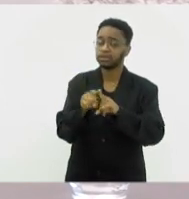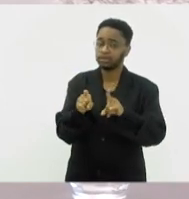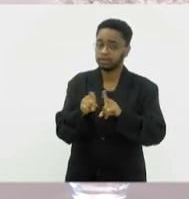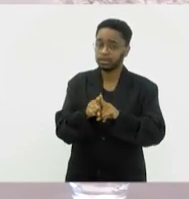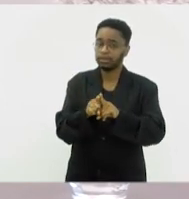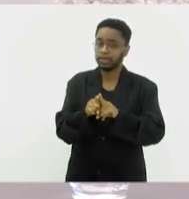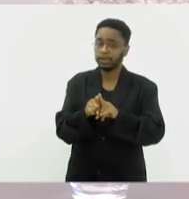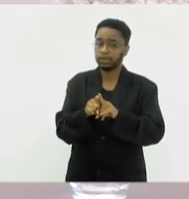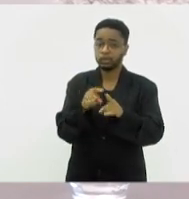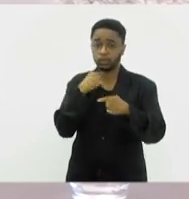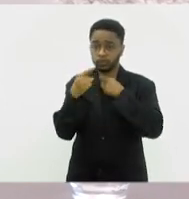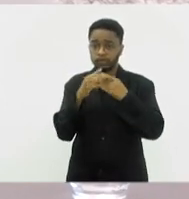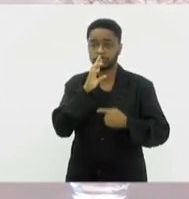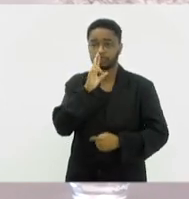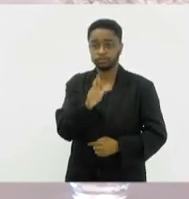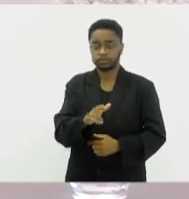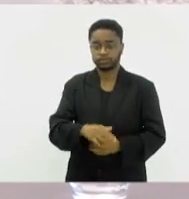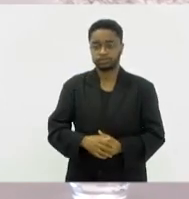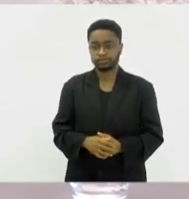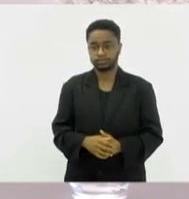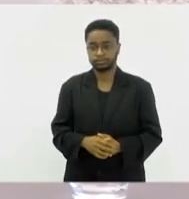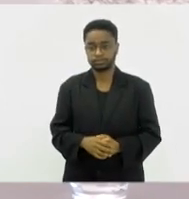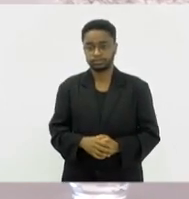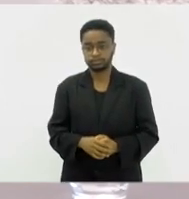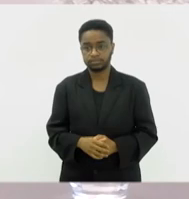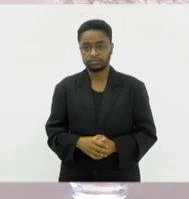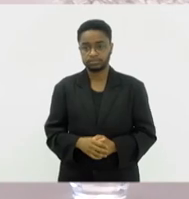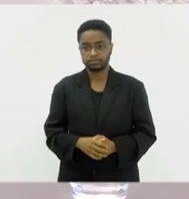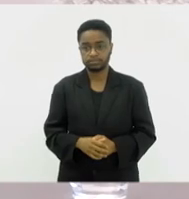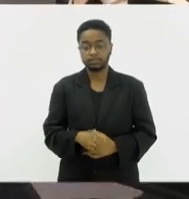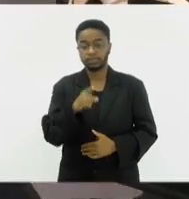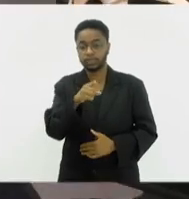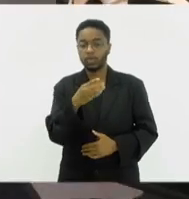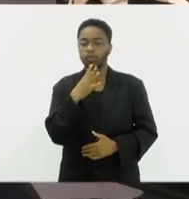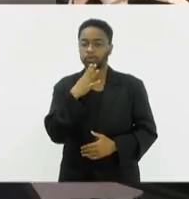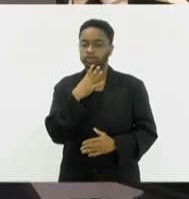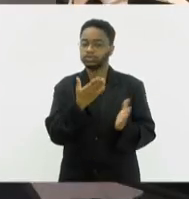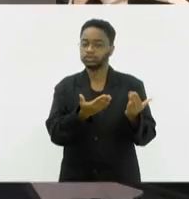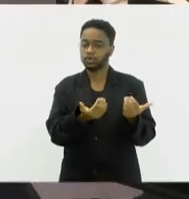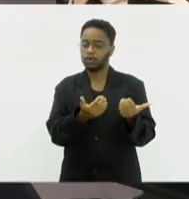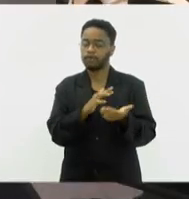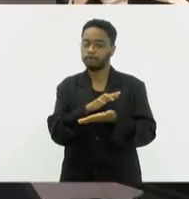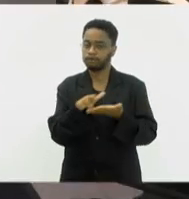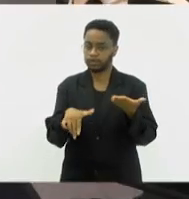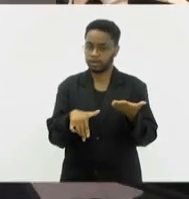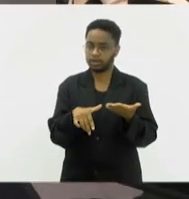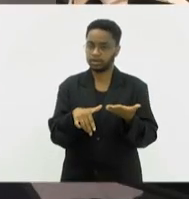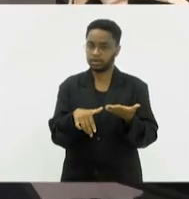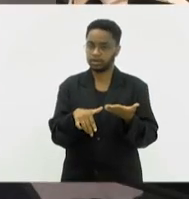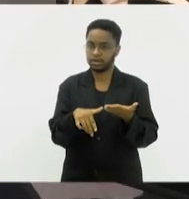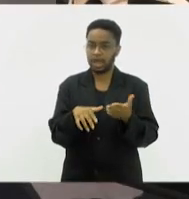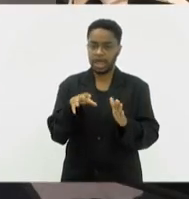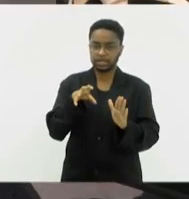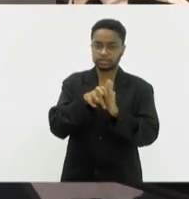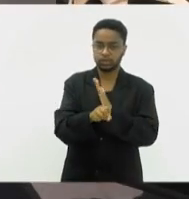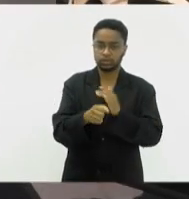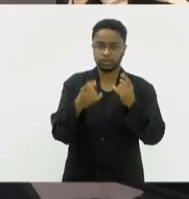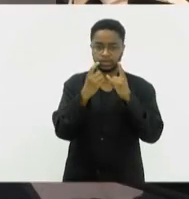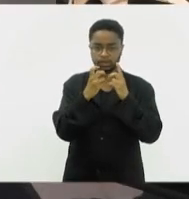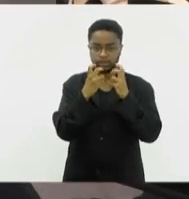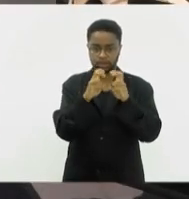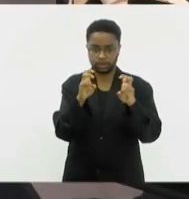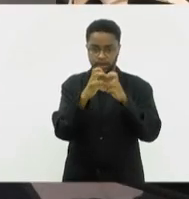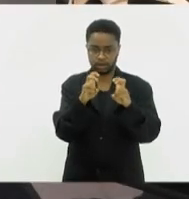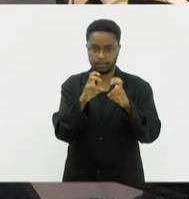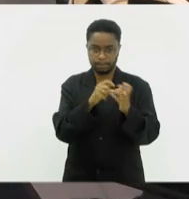dessas dúvidas que Vossa Excelência elencou. Deputada Dani, a senhora conhece, é muito jovem, muito mais que eu, a senhora conhece o assalto ao trem pagador que aconteceu num episódio